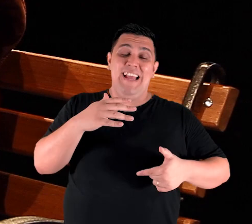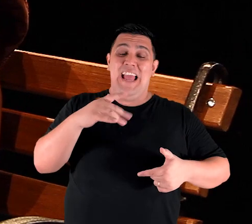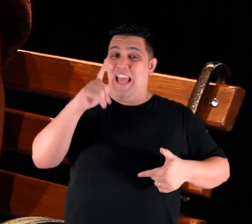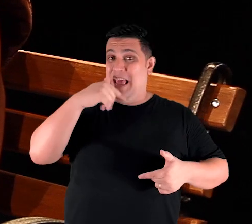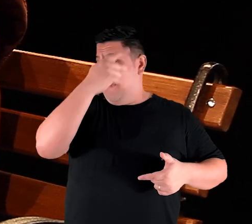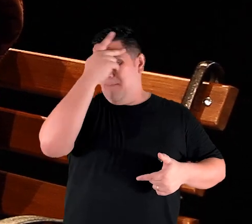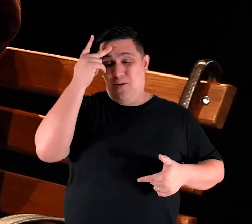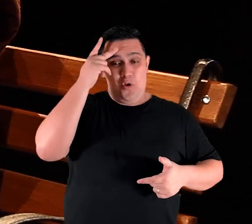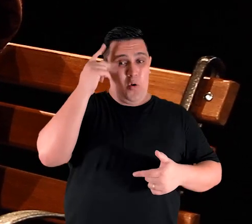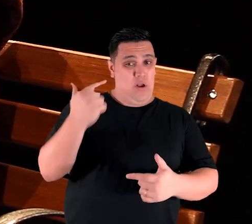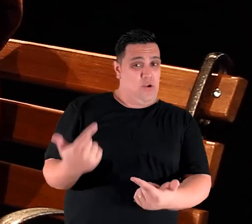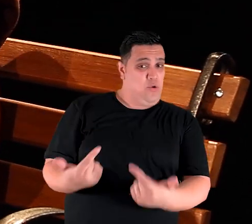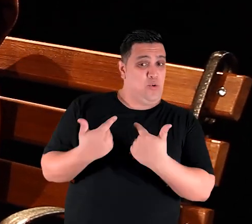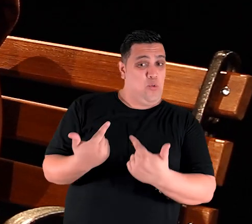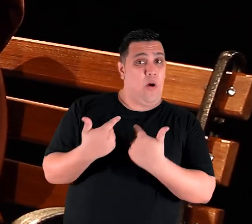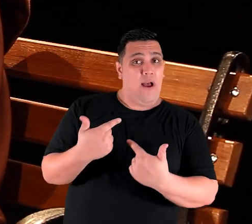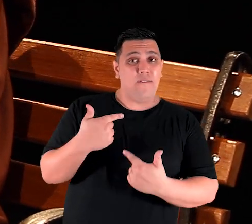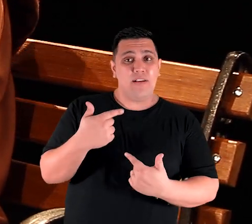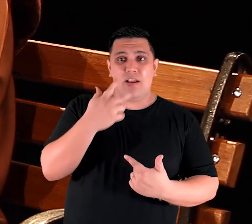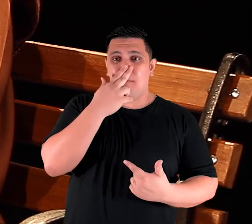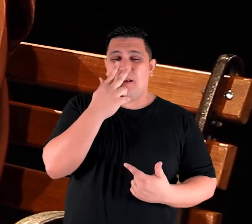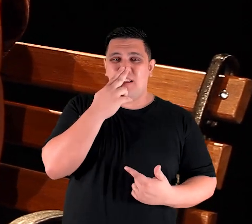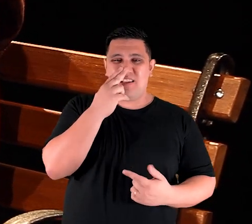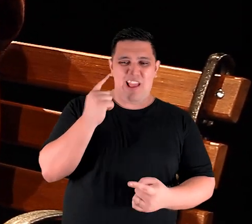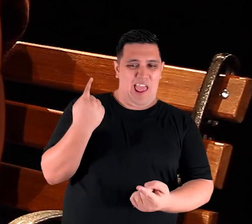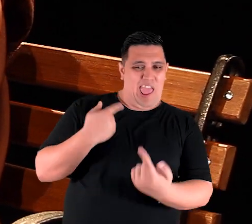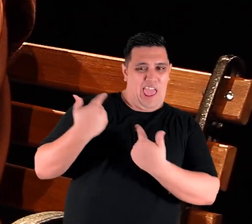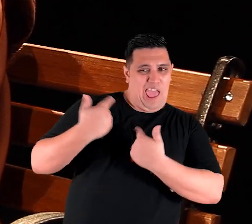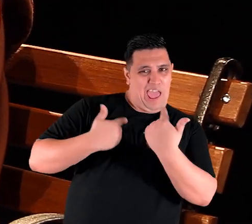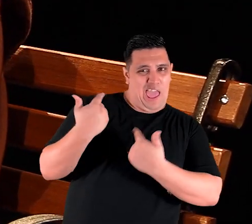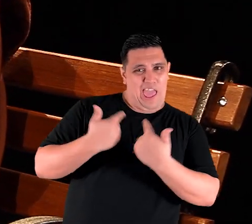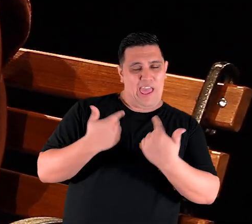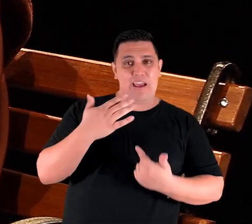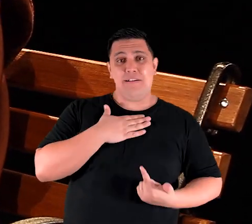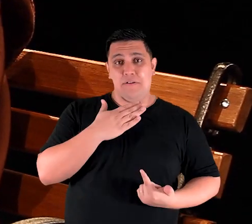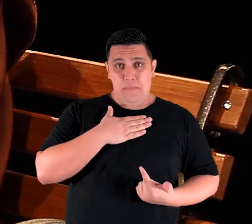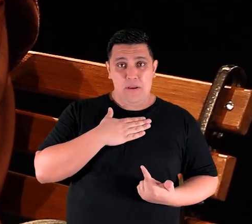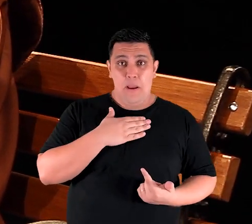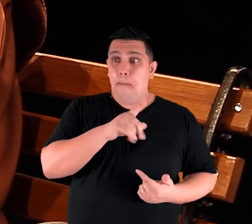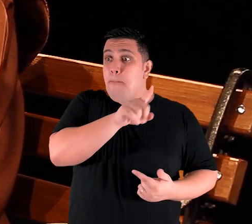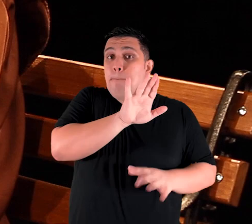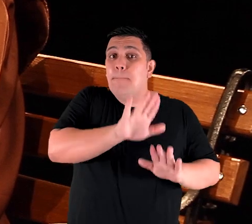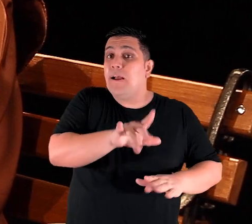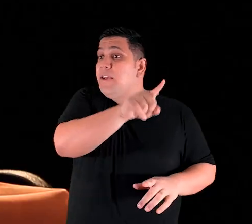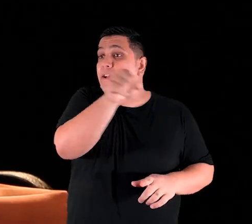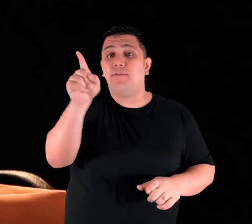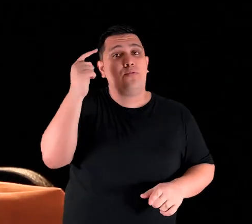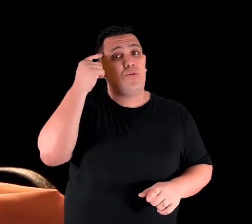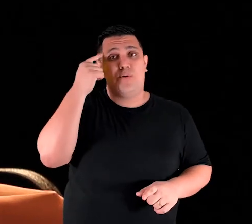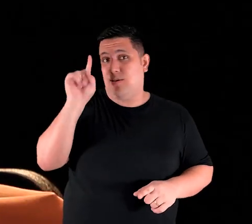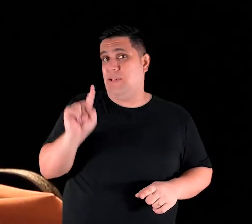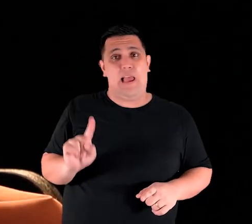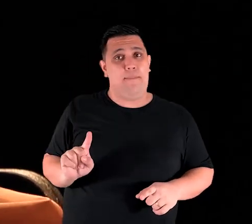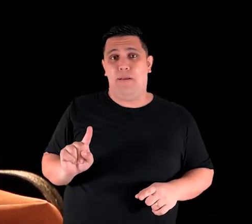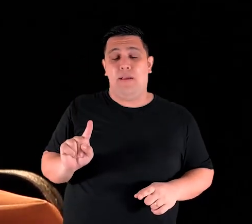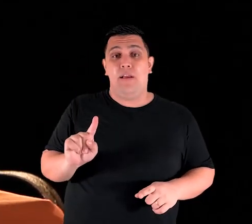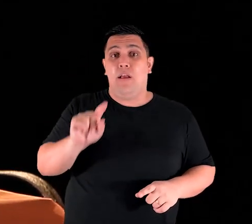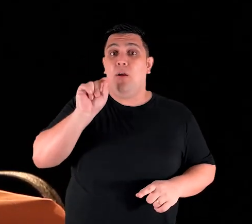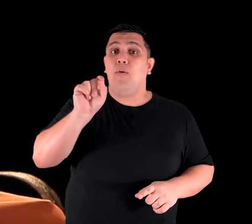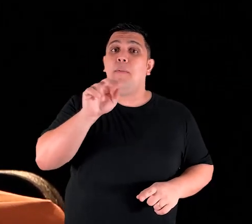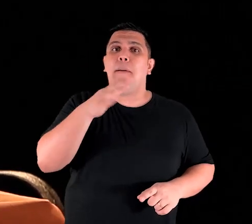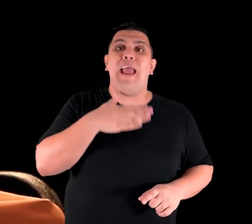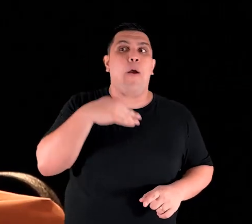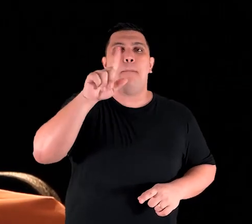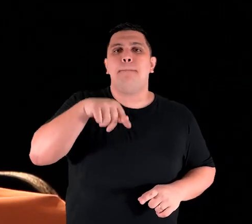eles zoavam, usavam para zombar de mim. Mas nem eles sabem que esse foi